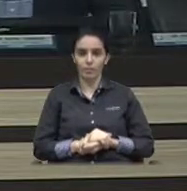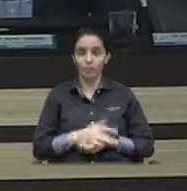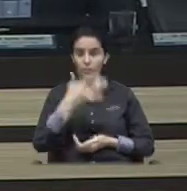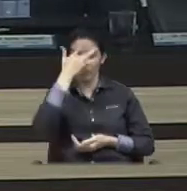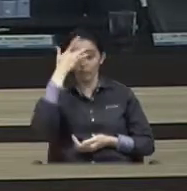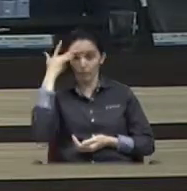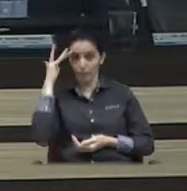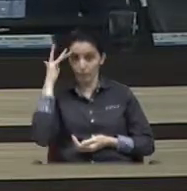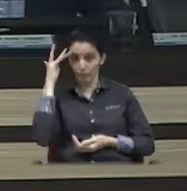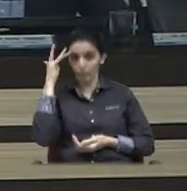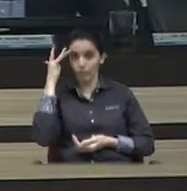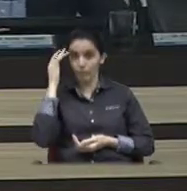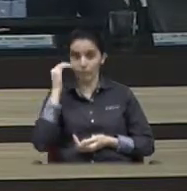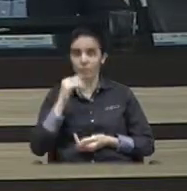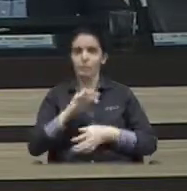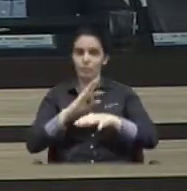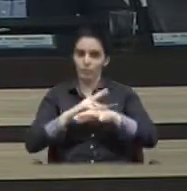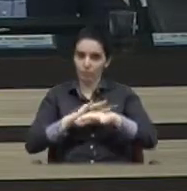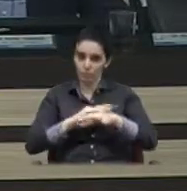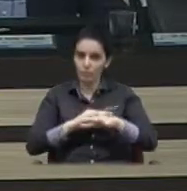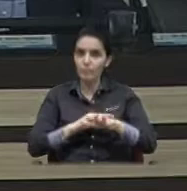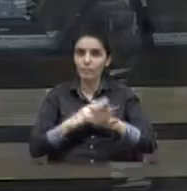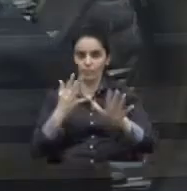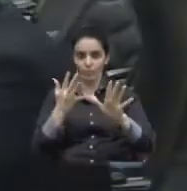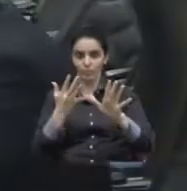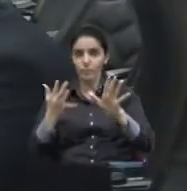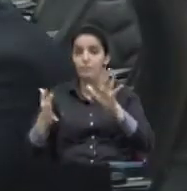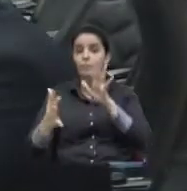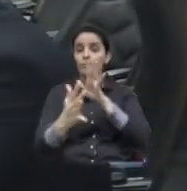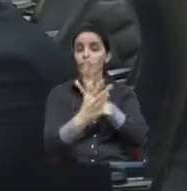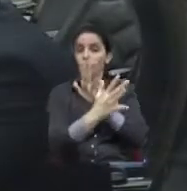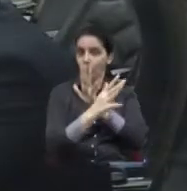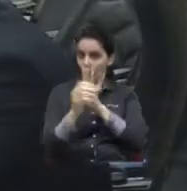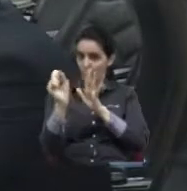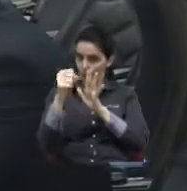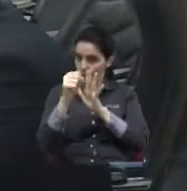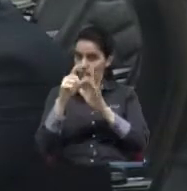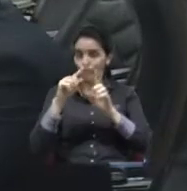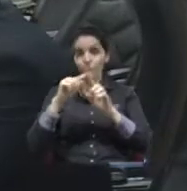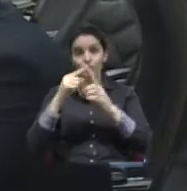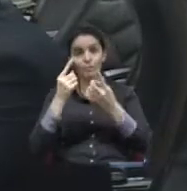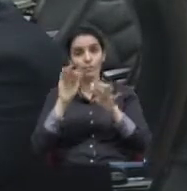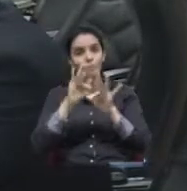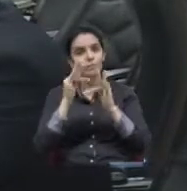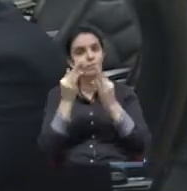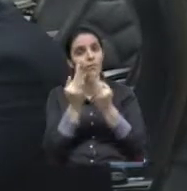eles são priorizados, mas alguns pacientes, alguns familiares, eles vão até lá